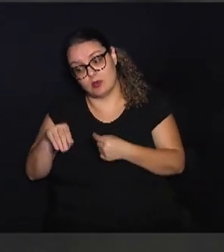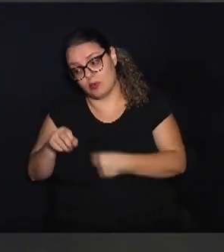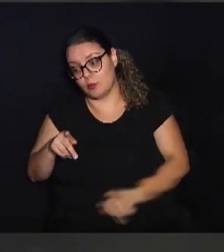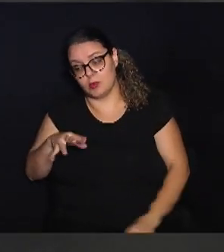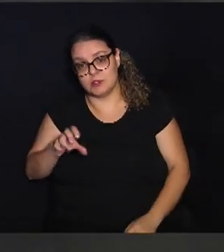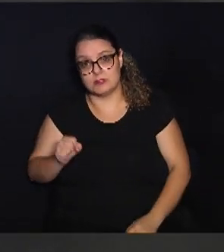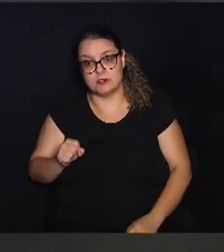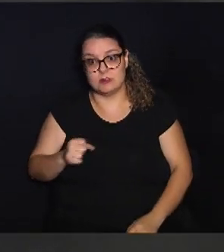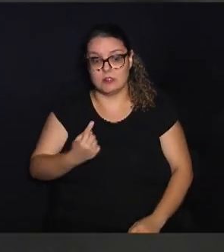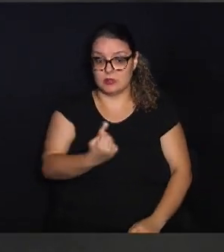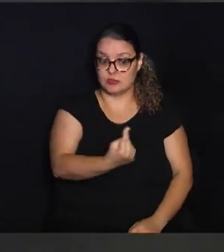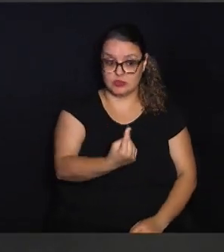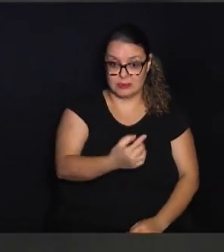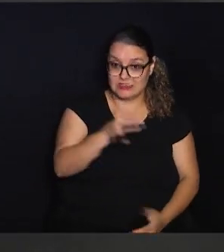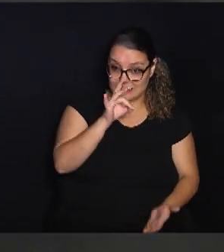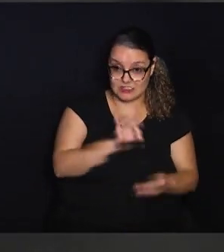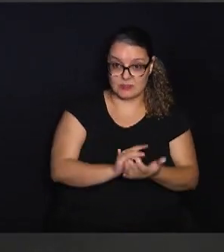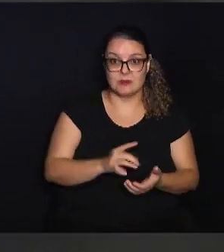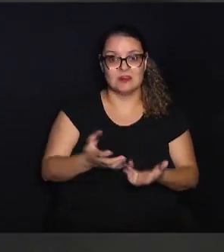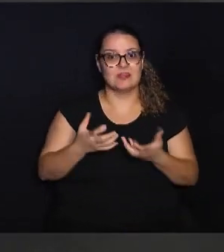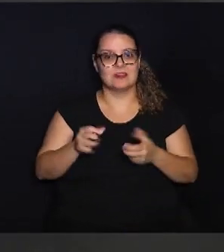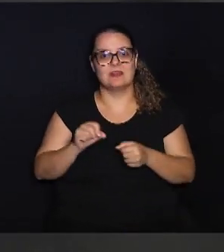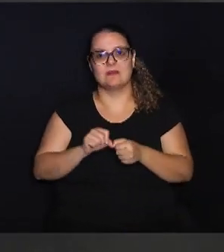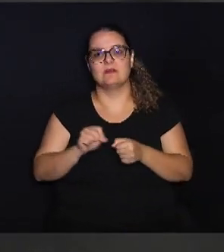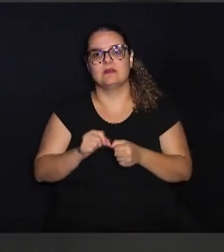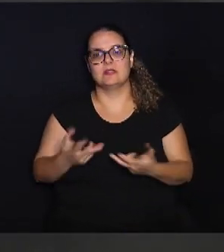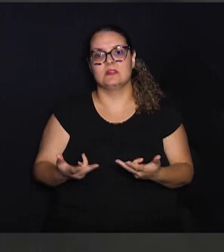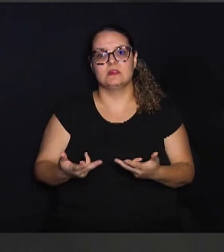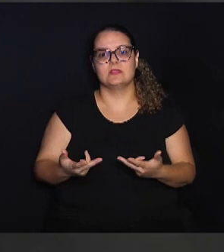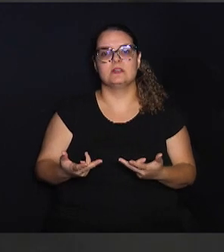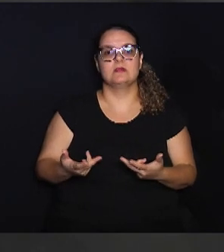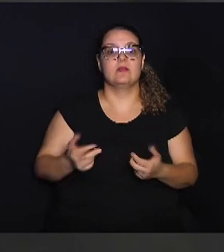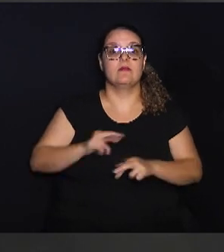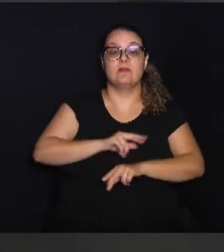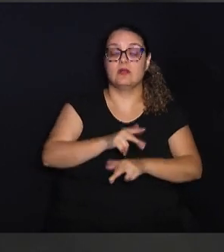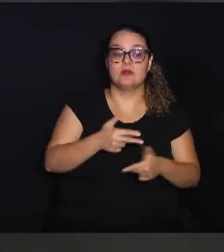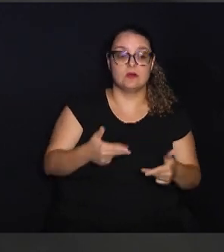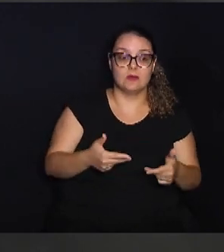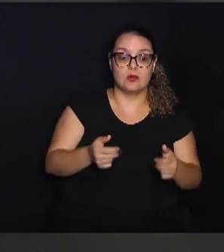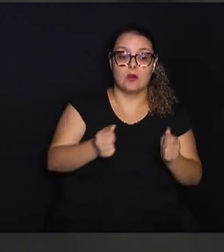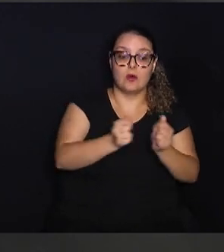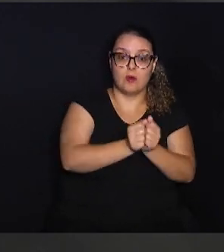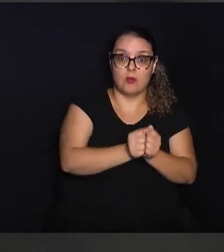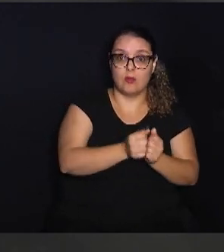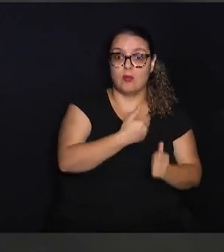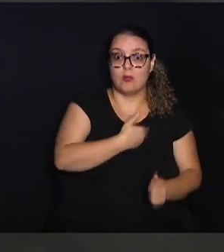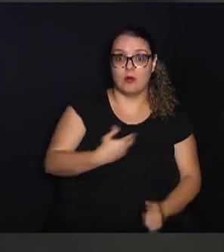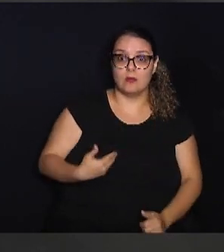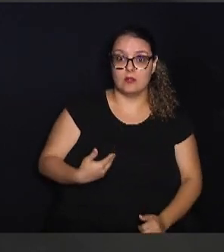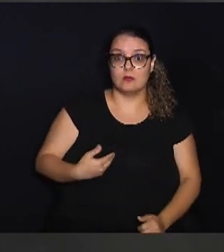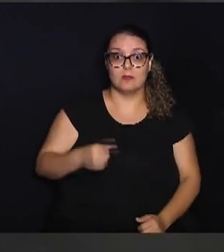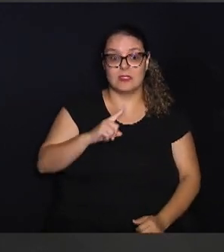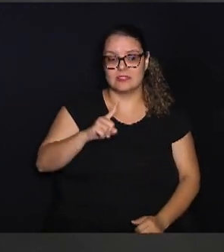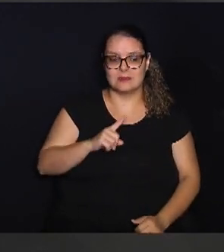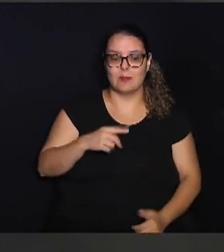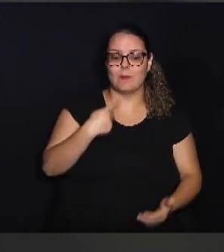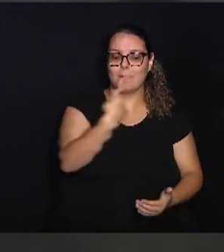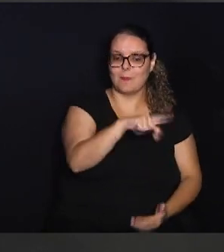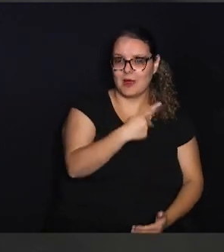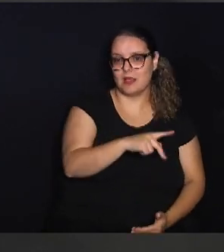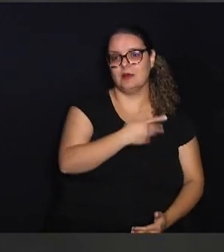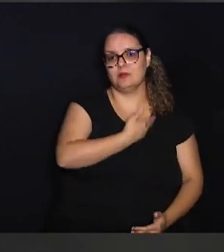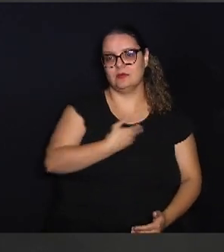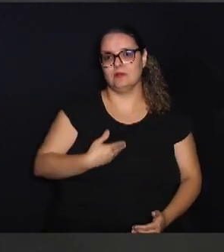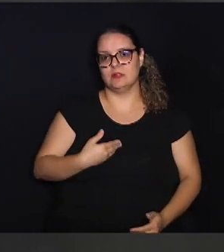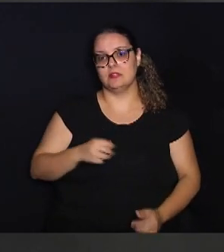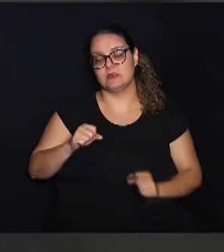fazer bastante coisa com o governo, mas não é pro governo, é pra cidade, né? E tem que ser através do governo, senão você não faz. Consegui